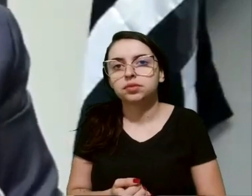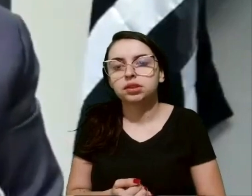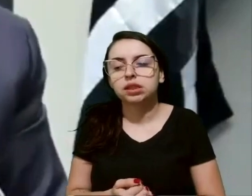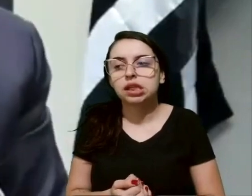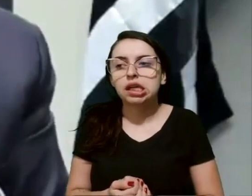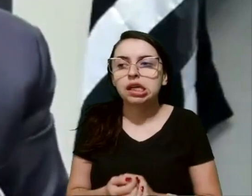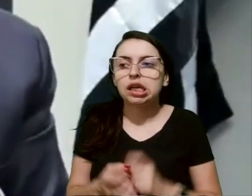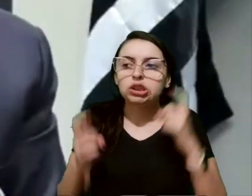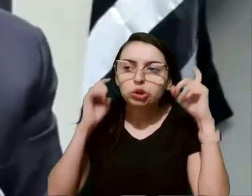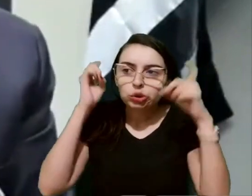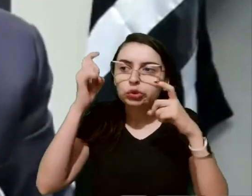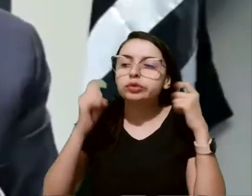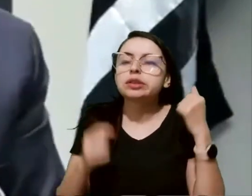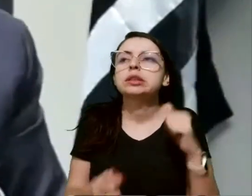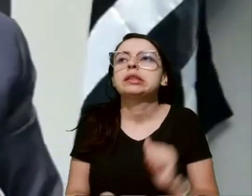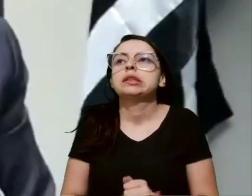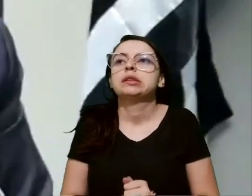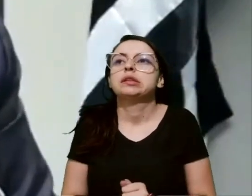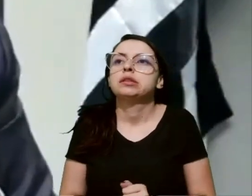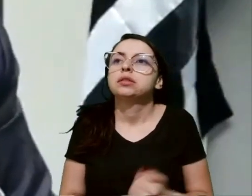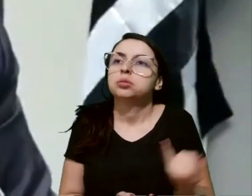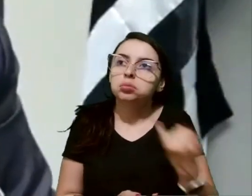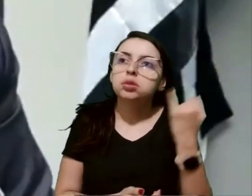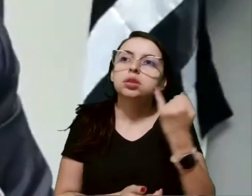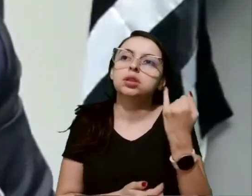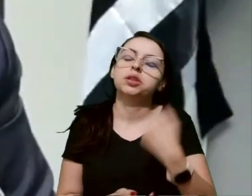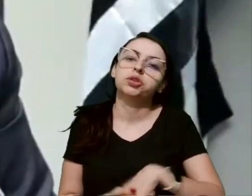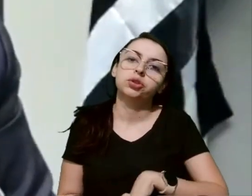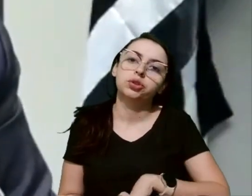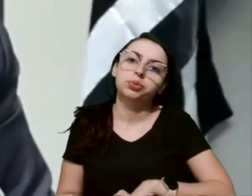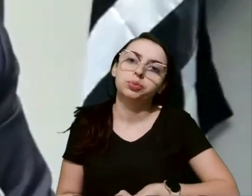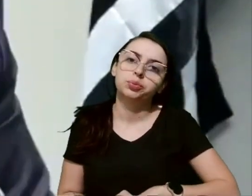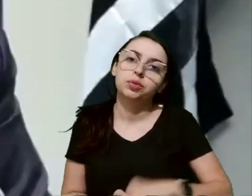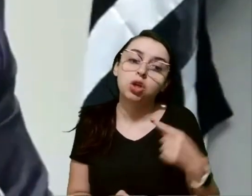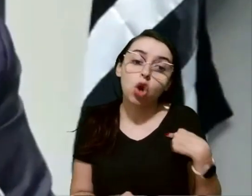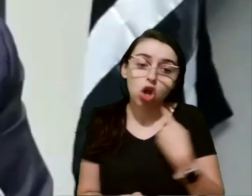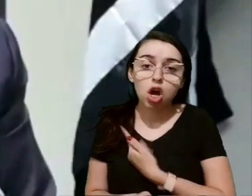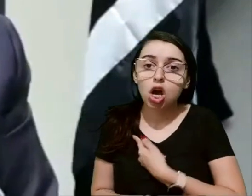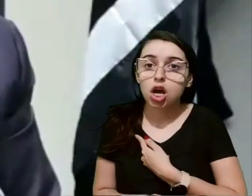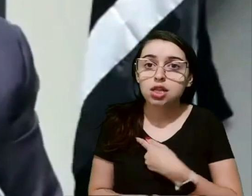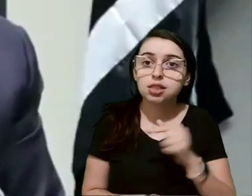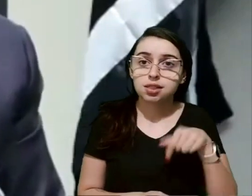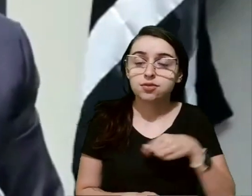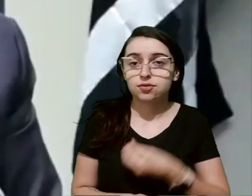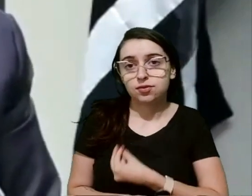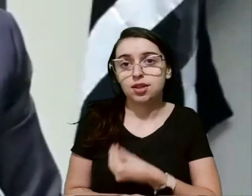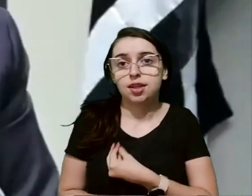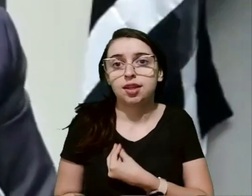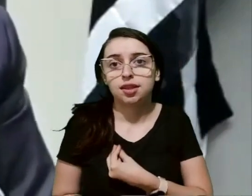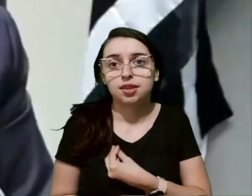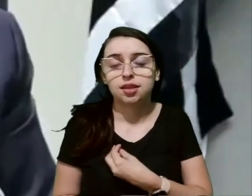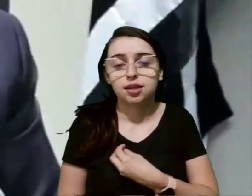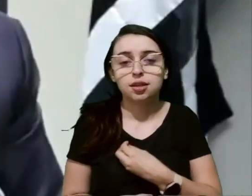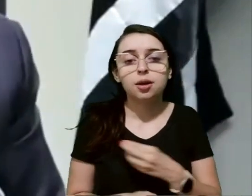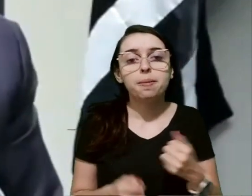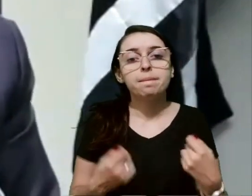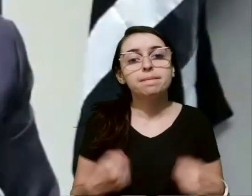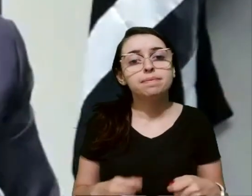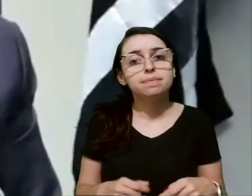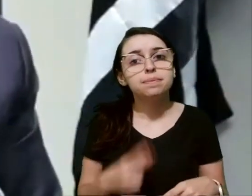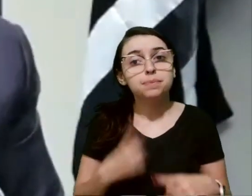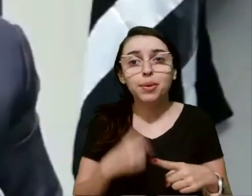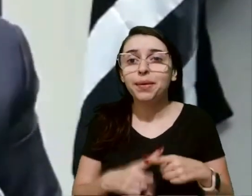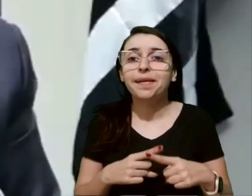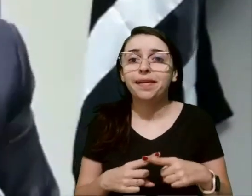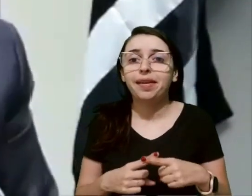A incerteza tem um papel muito importante. A gente só existe porque existem questões não respondidas pelo